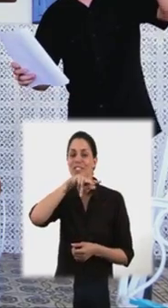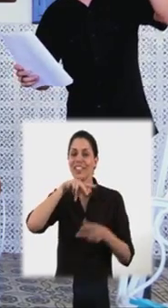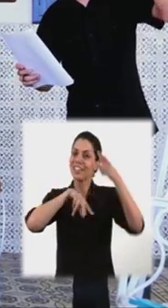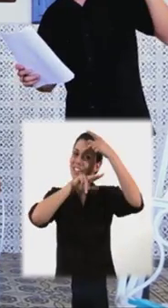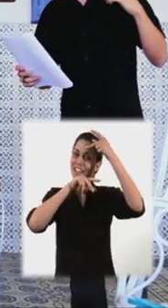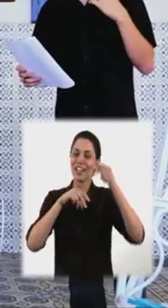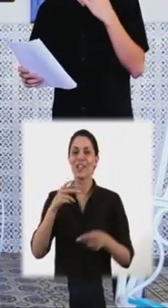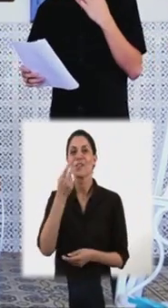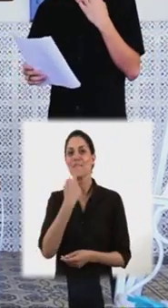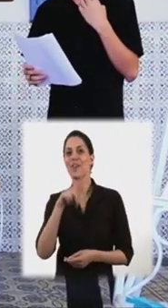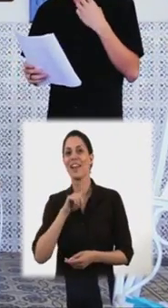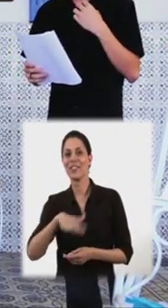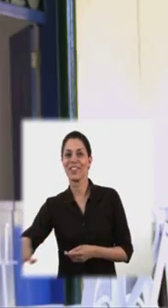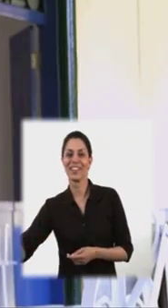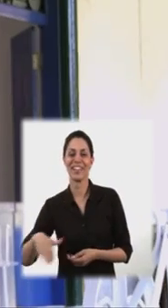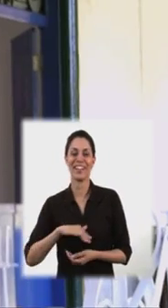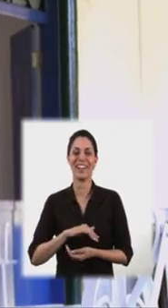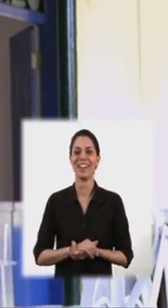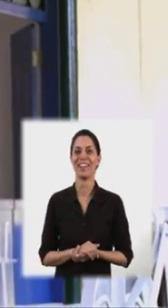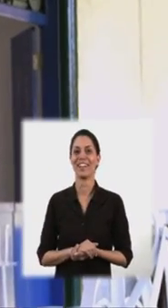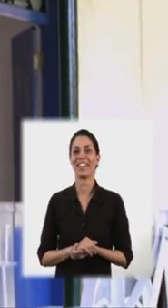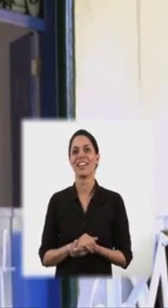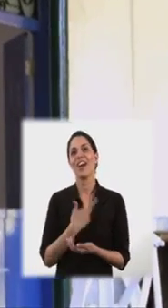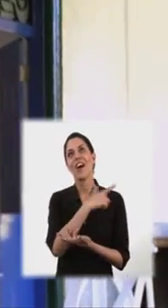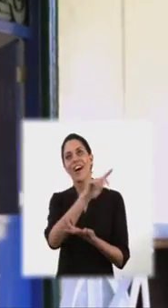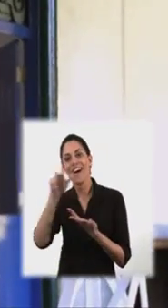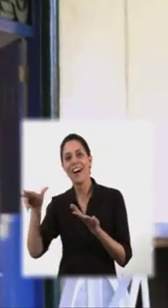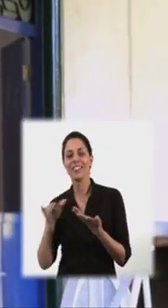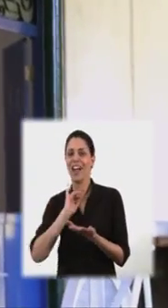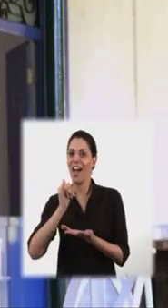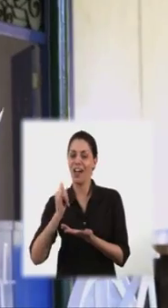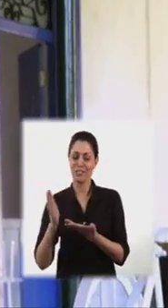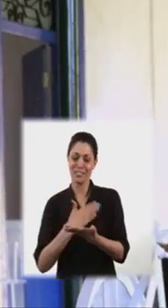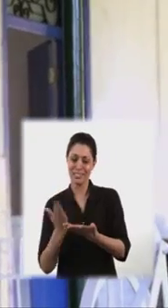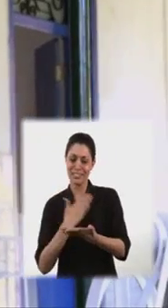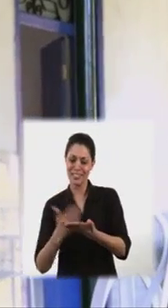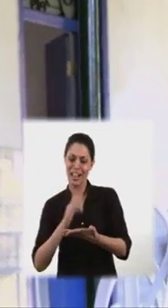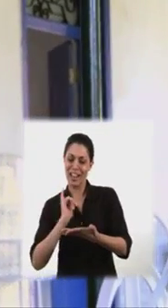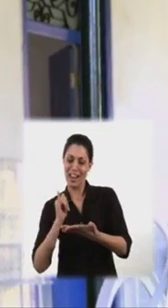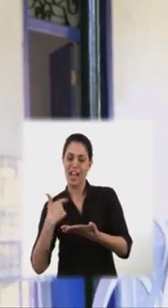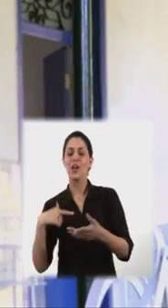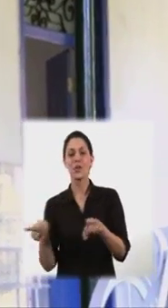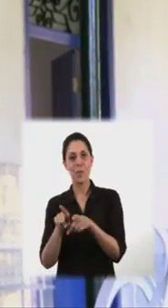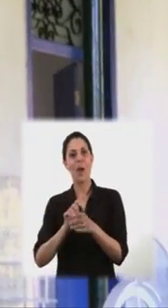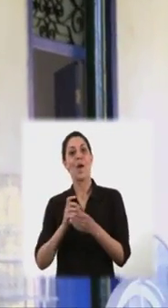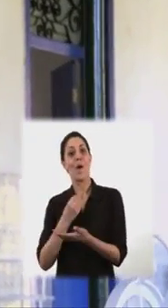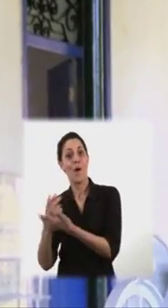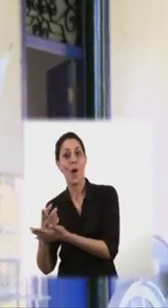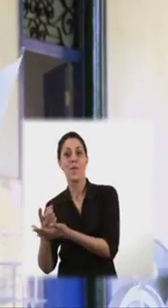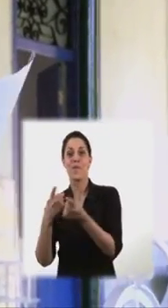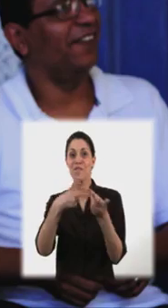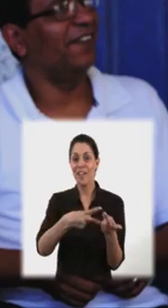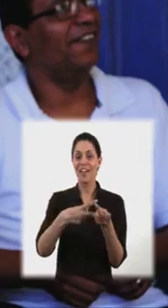vende bebida para adulto e picolé para os meninos. E outros tolos anúncios que ali na lista ele viu: compro, vendo, nobre